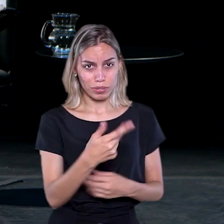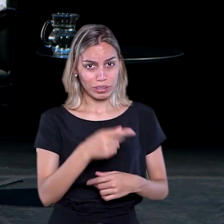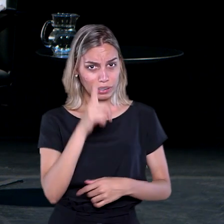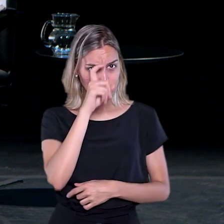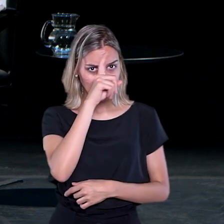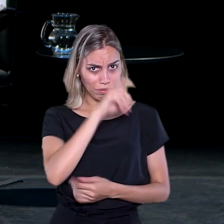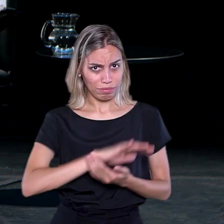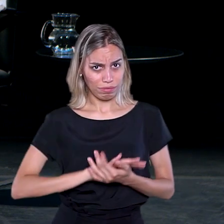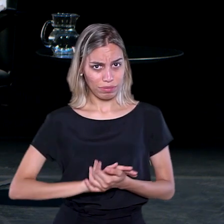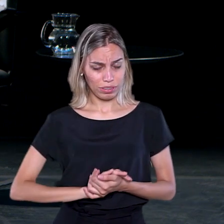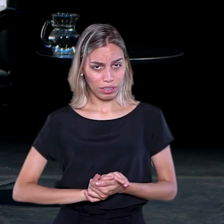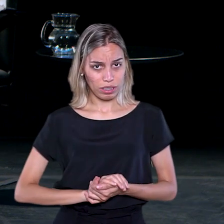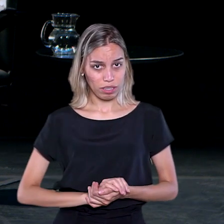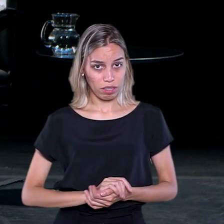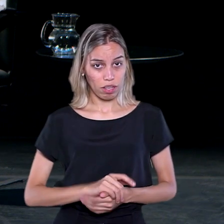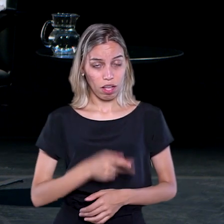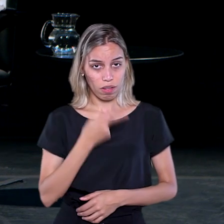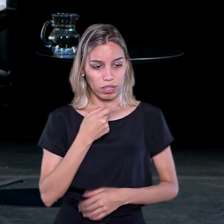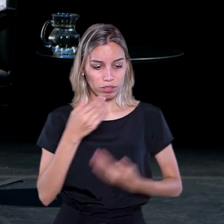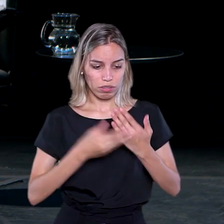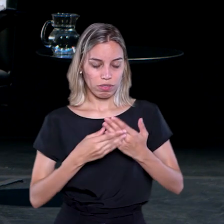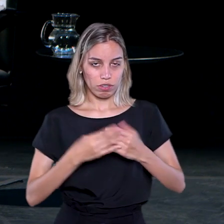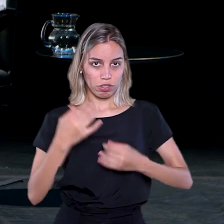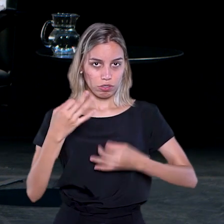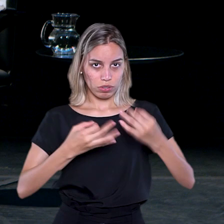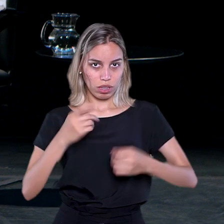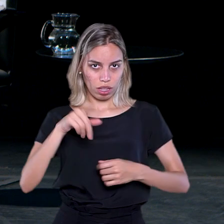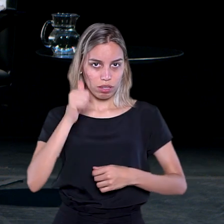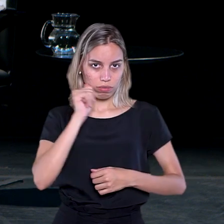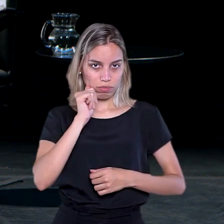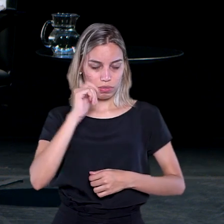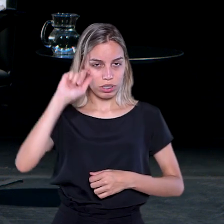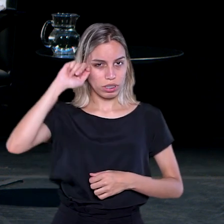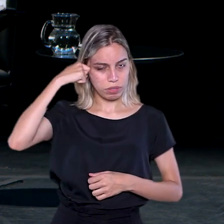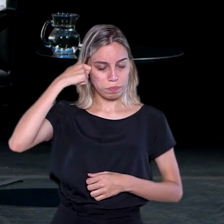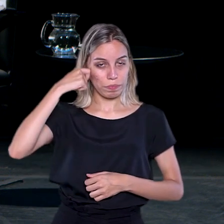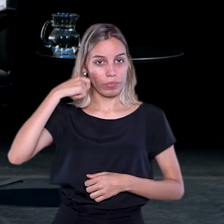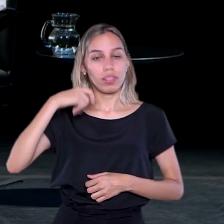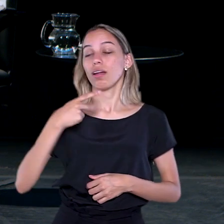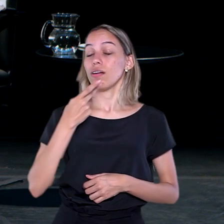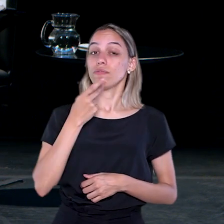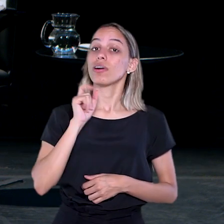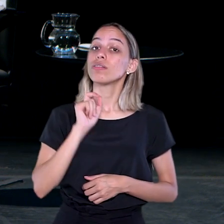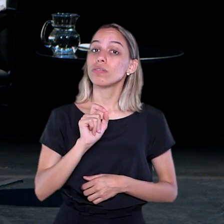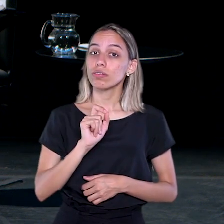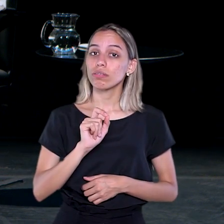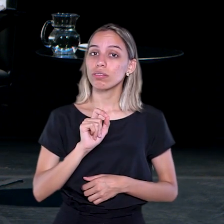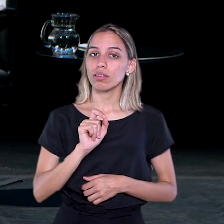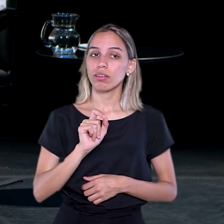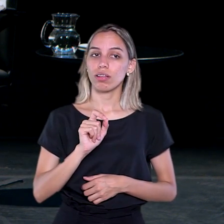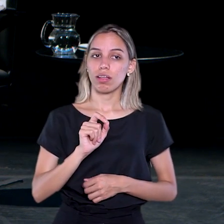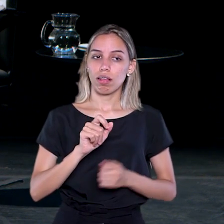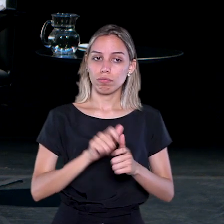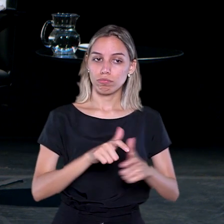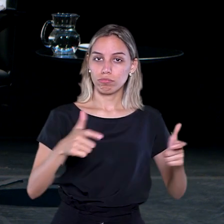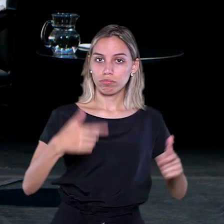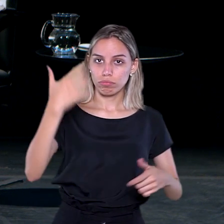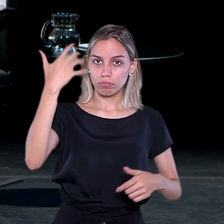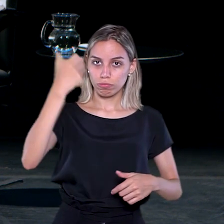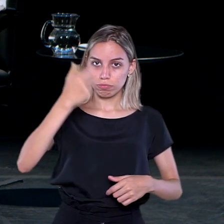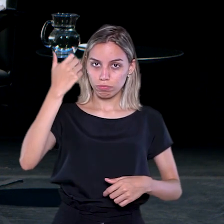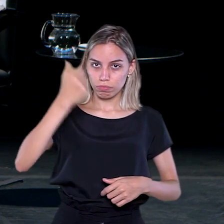eu digo no livro A Justiça é uma Mulher Negra. Eu digo que a branquitude, eu digo que o pacto narcísico da branquitude, uma concepção trazida